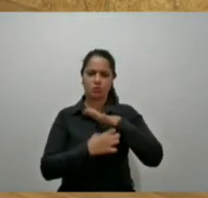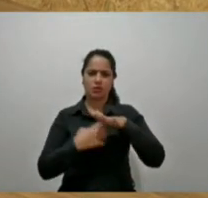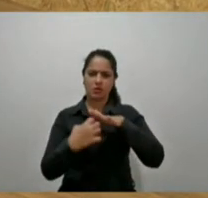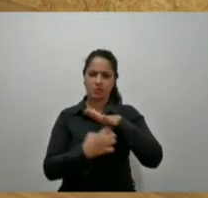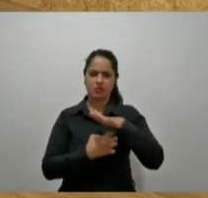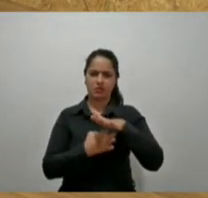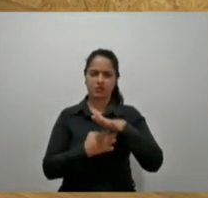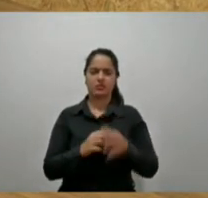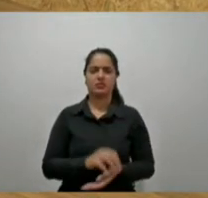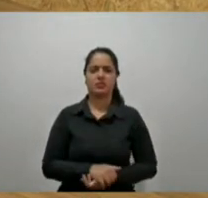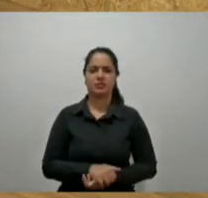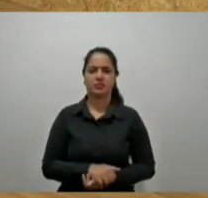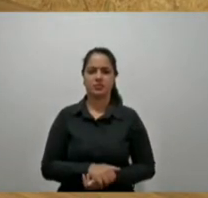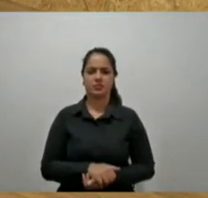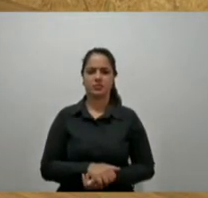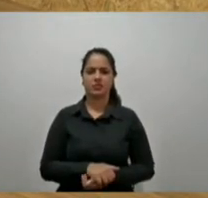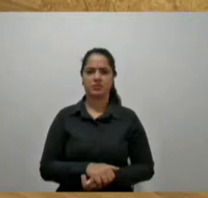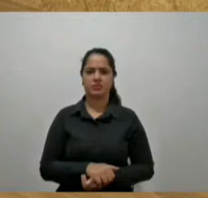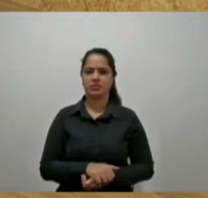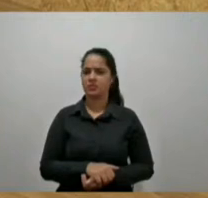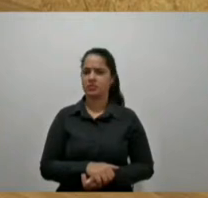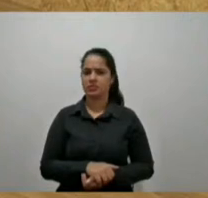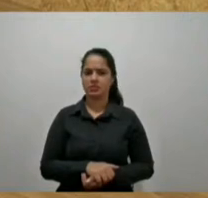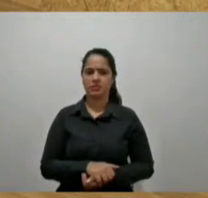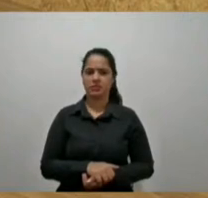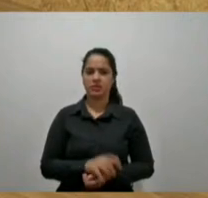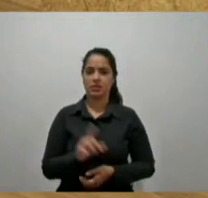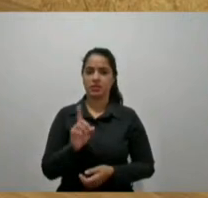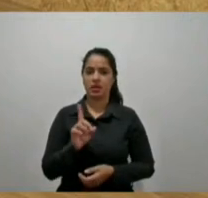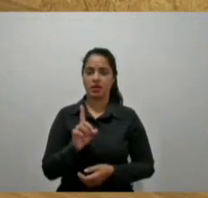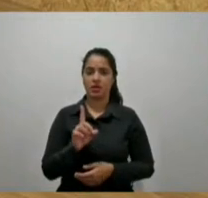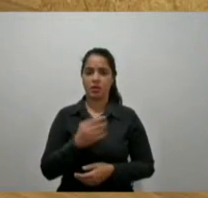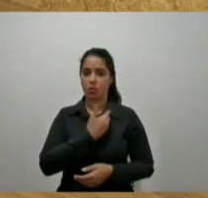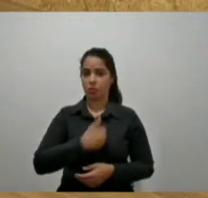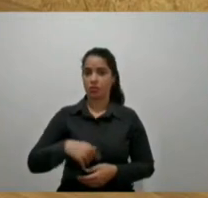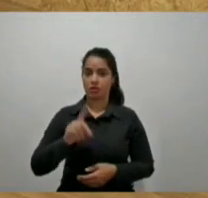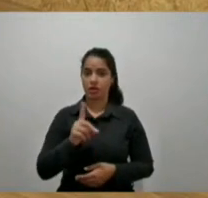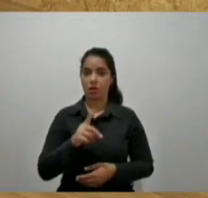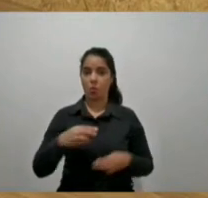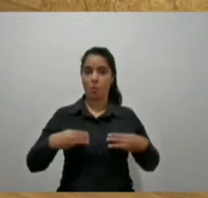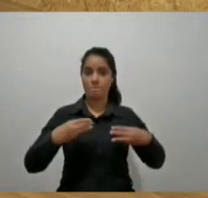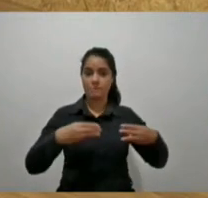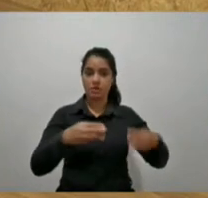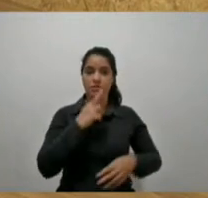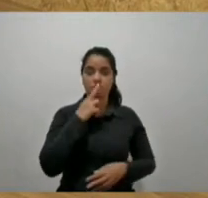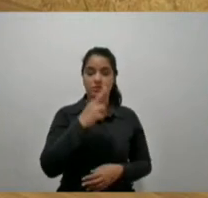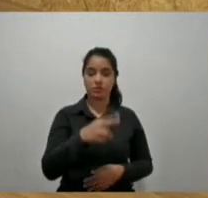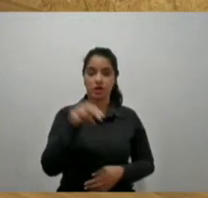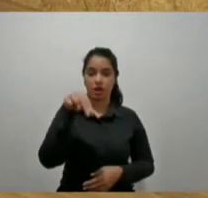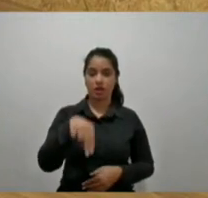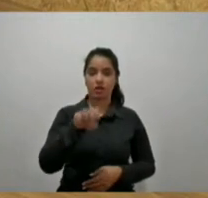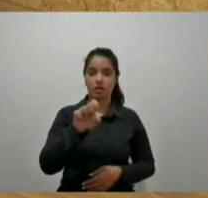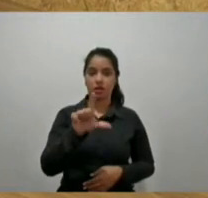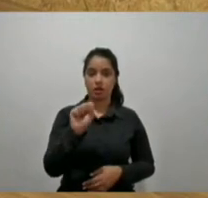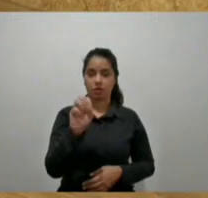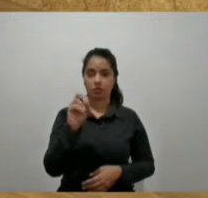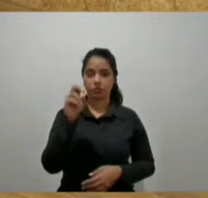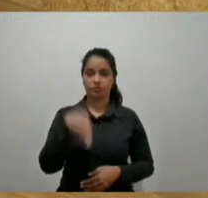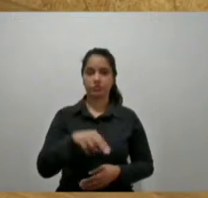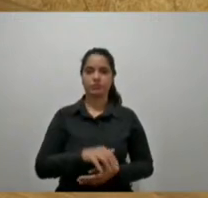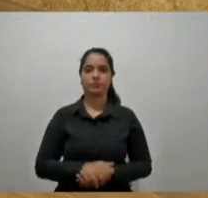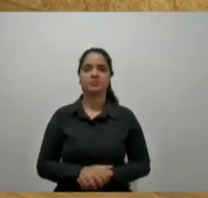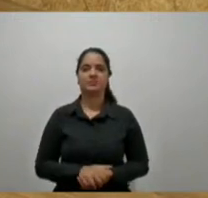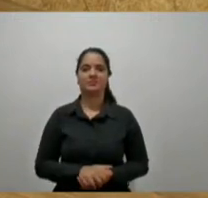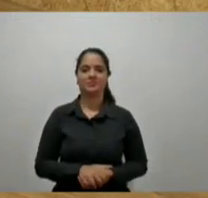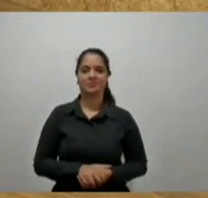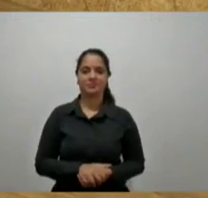É para eu responder? Ou... Não, ainda para o ministro Nelson, depois eu volto para você, governador. Tá bom, obrigado. Sobre essa inclusão dos